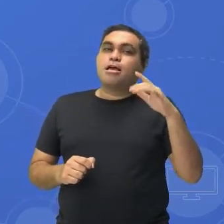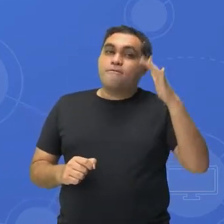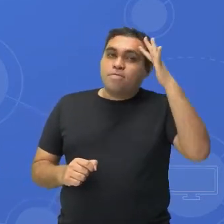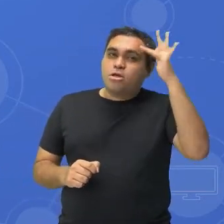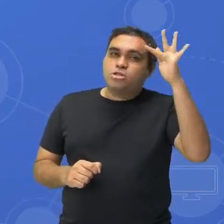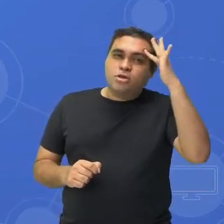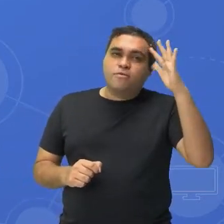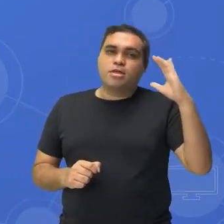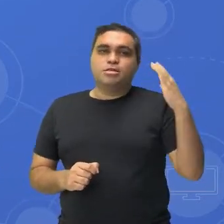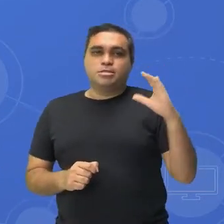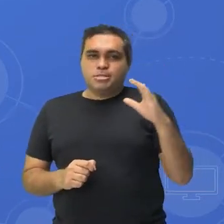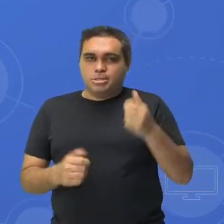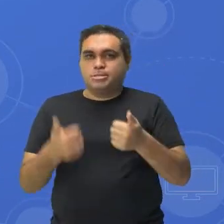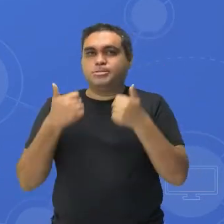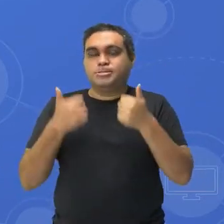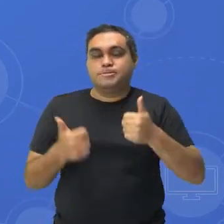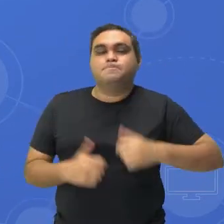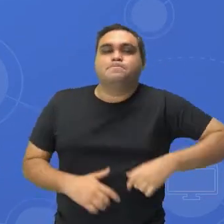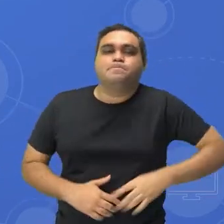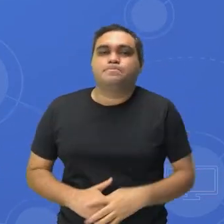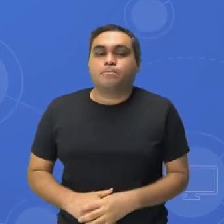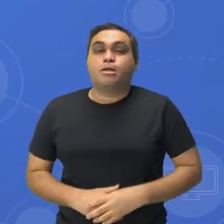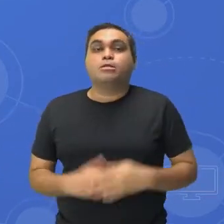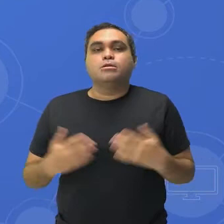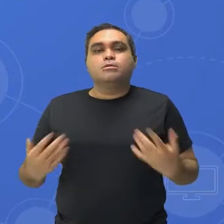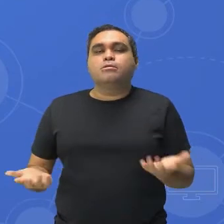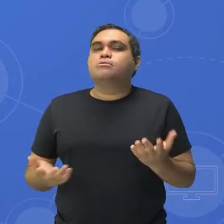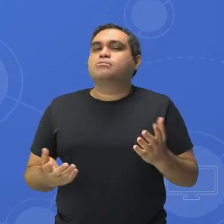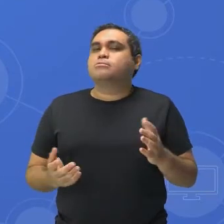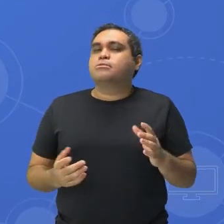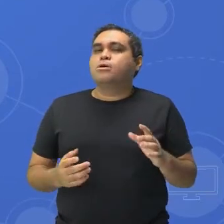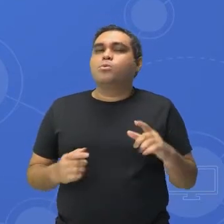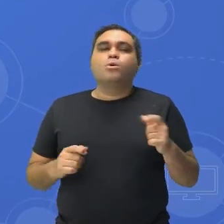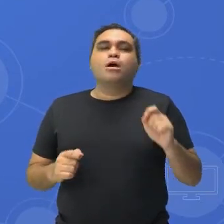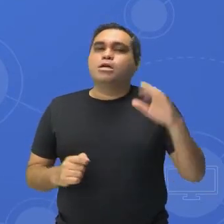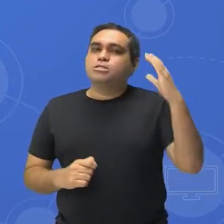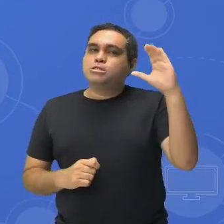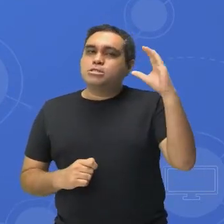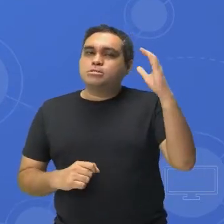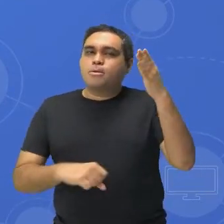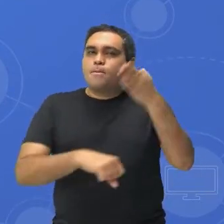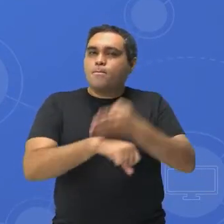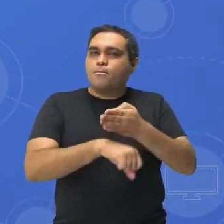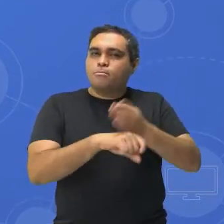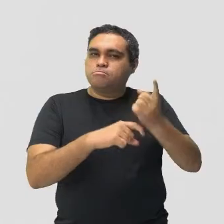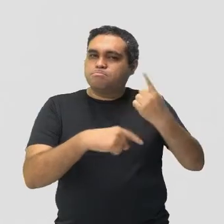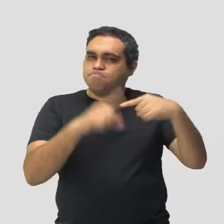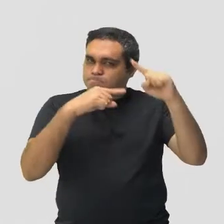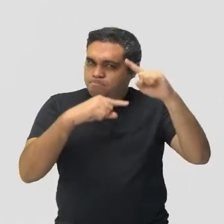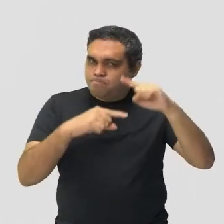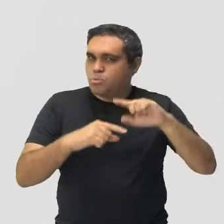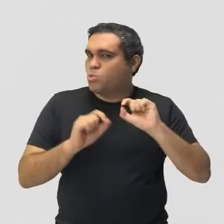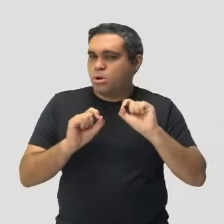da ciência, tá bom? Então vamos lá, vamos ver o que é a Revolução Científica Moderna. O que significou isso?